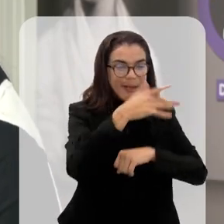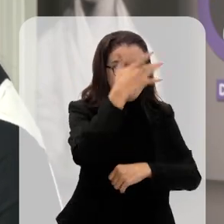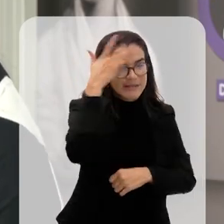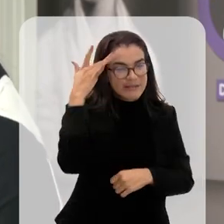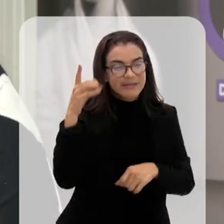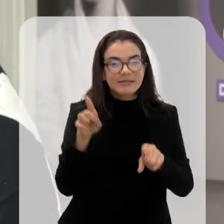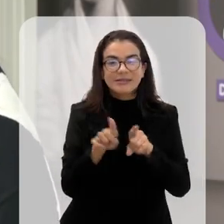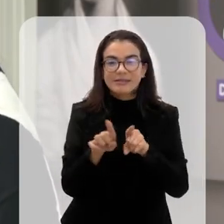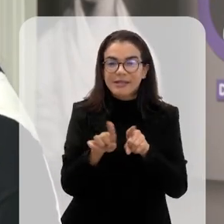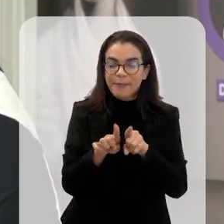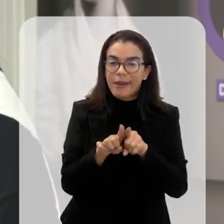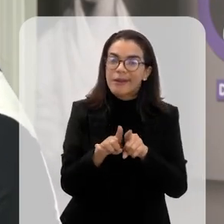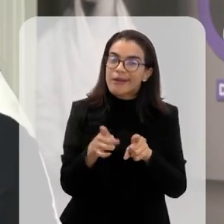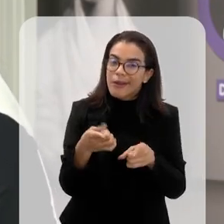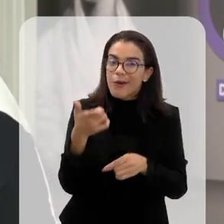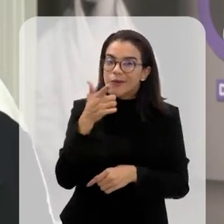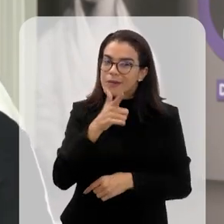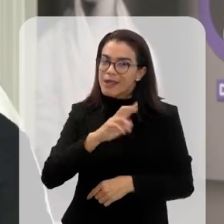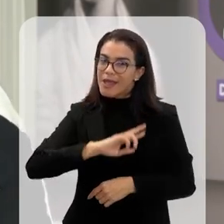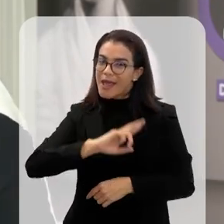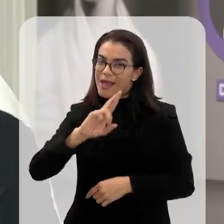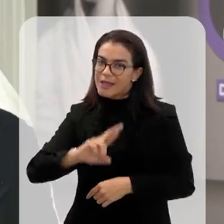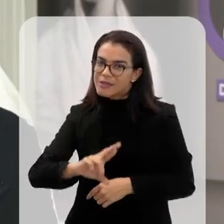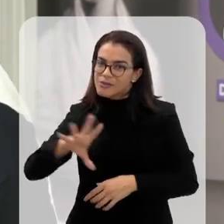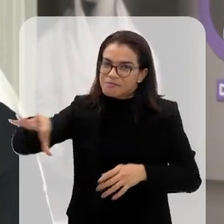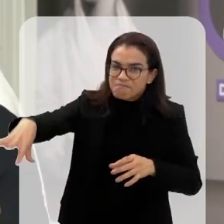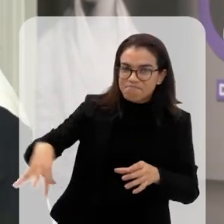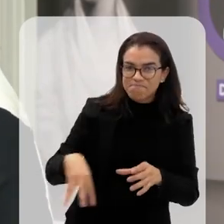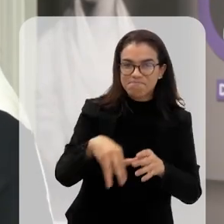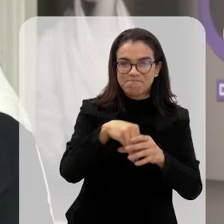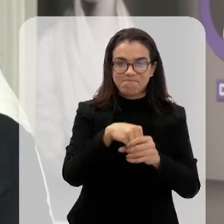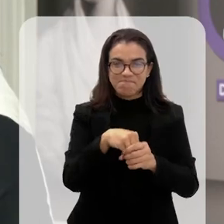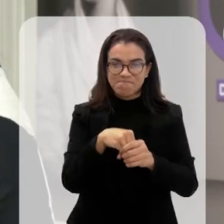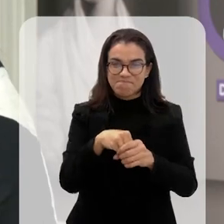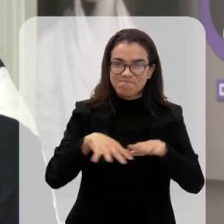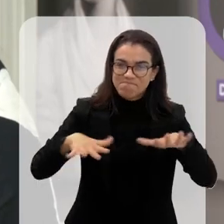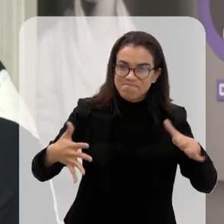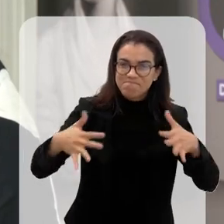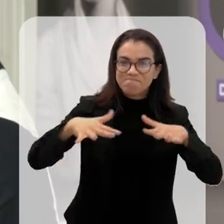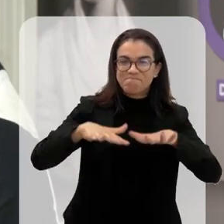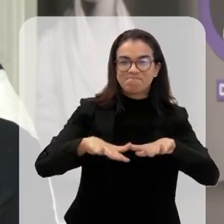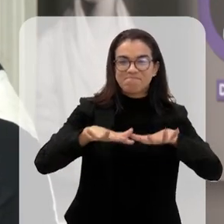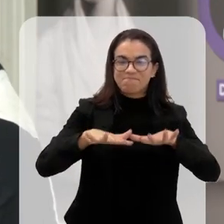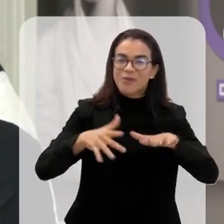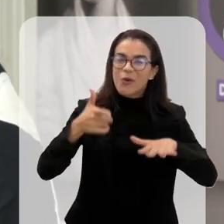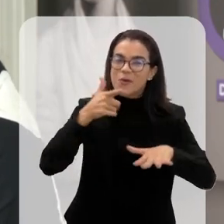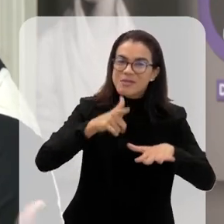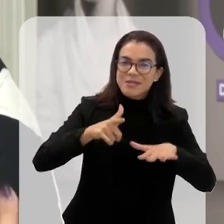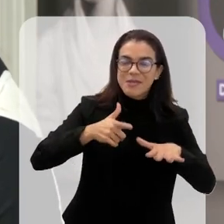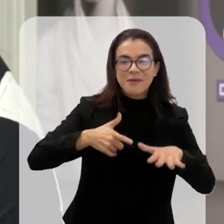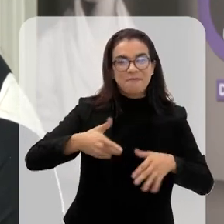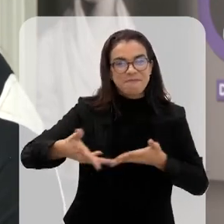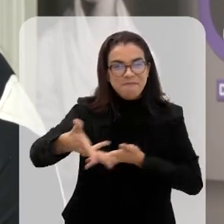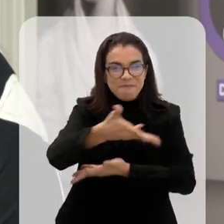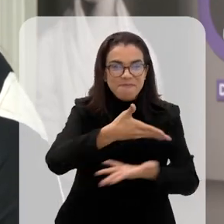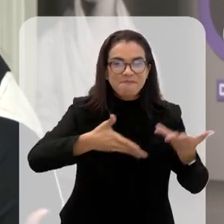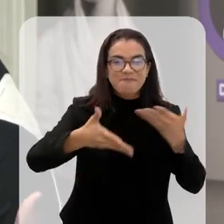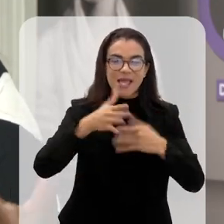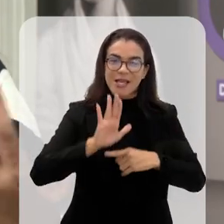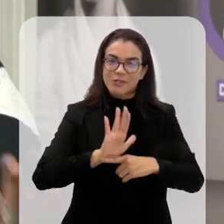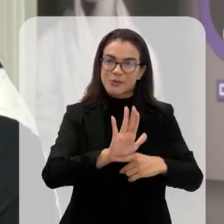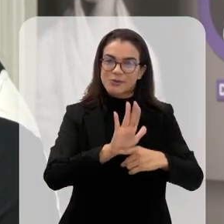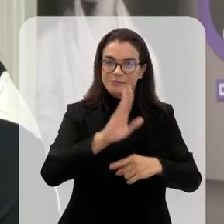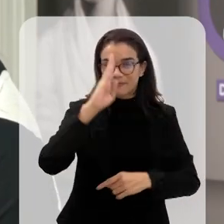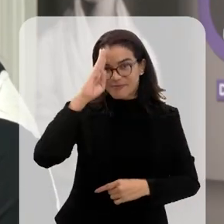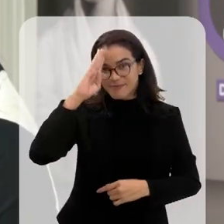e também fazer com que as religiões se sintam inseridas nesse trabalho de poder participar,